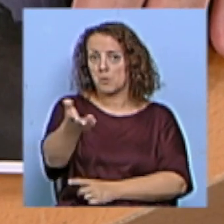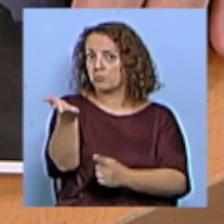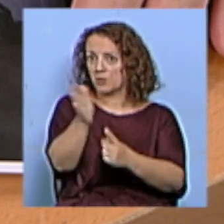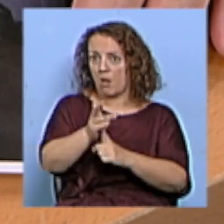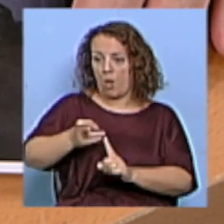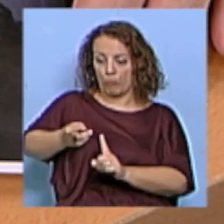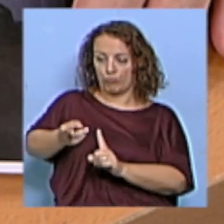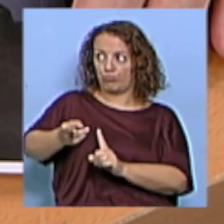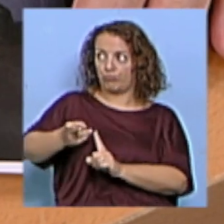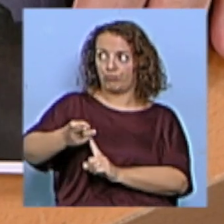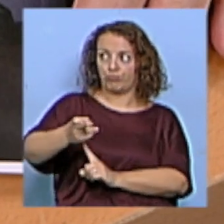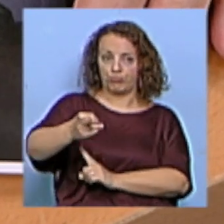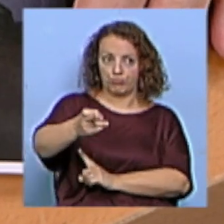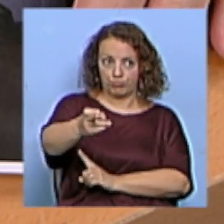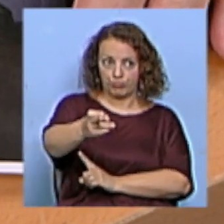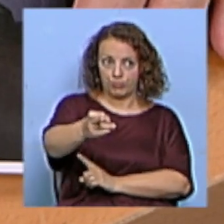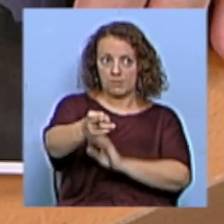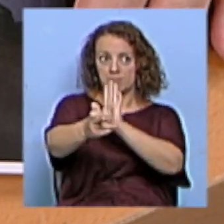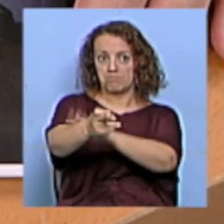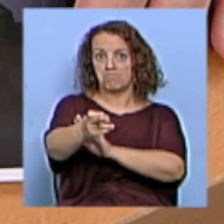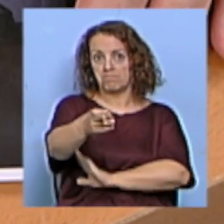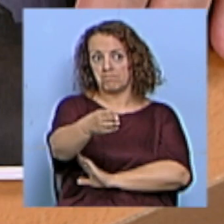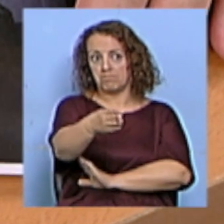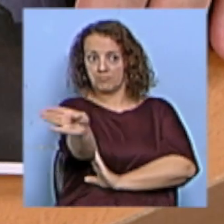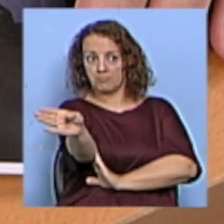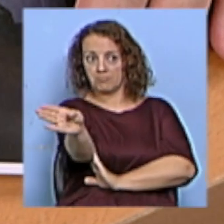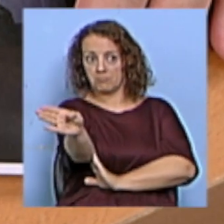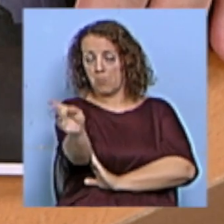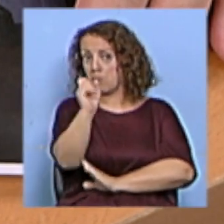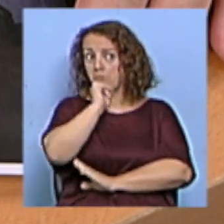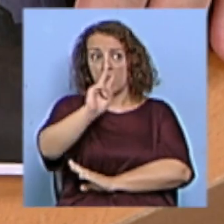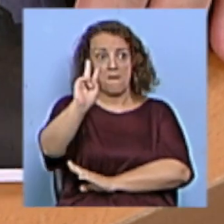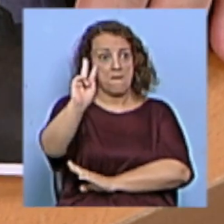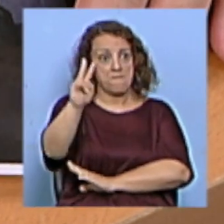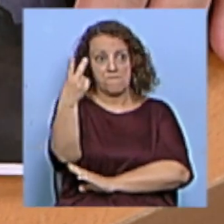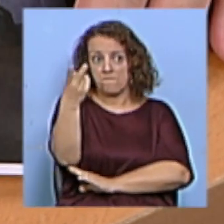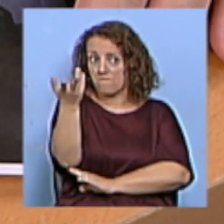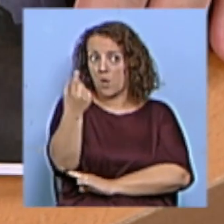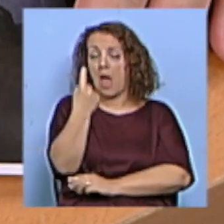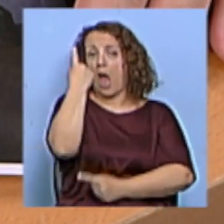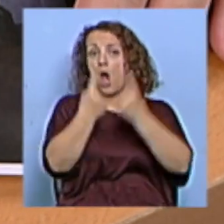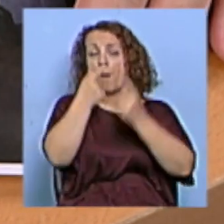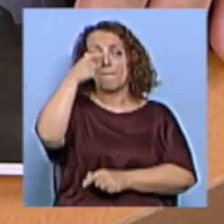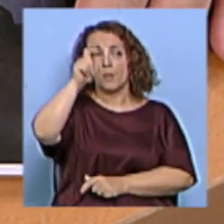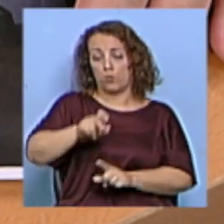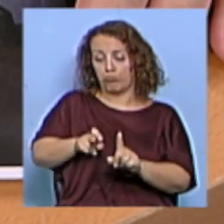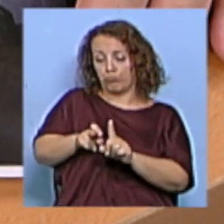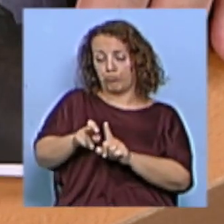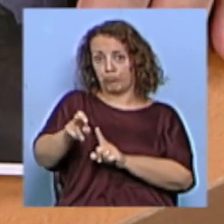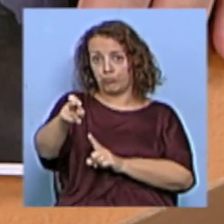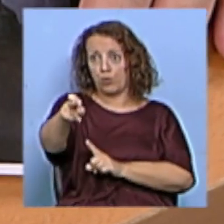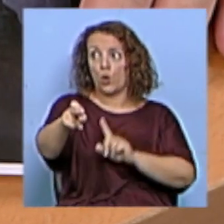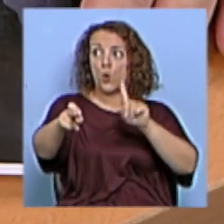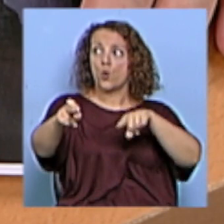de sair numa porta lateral. E até pode haver dois circuitos. Pode haver umas pessoas a entrar por aqui